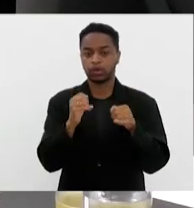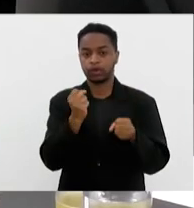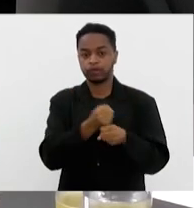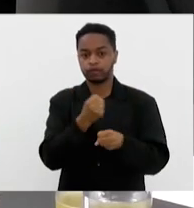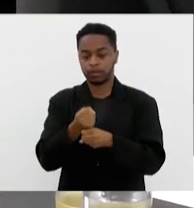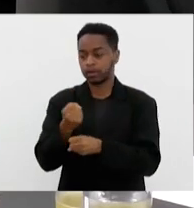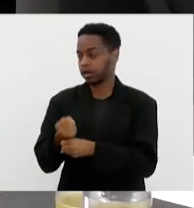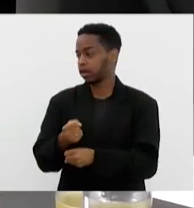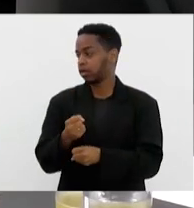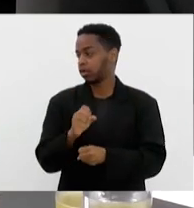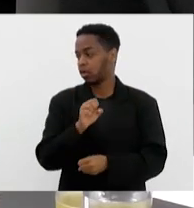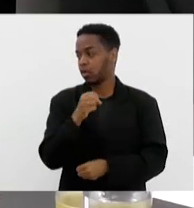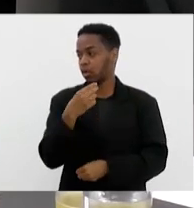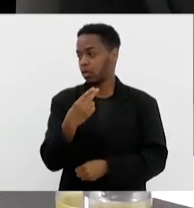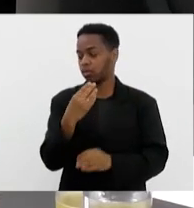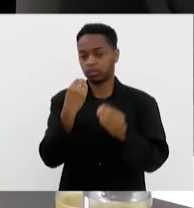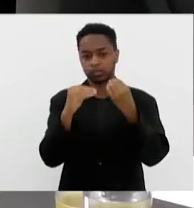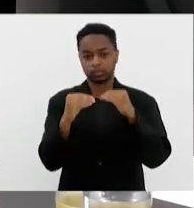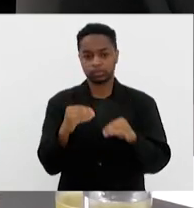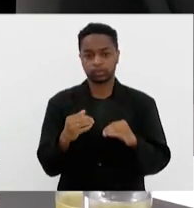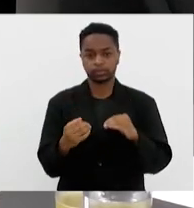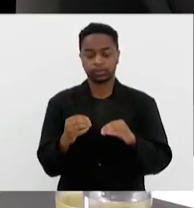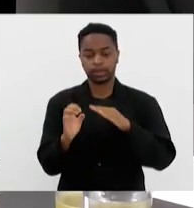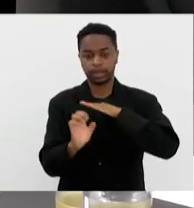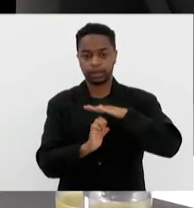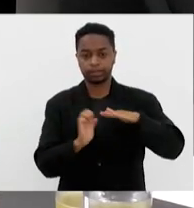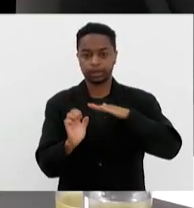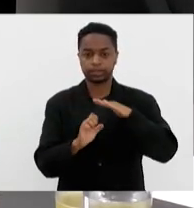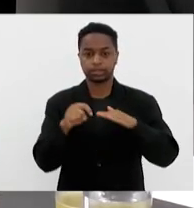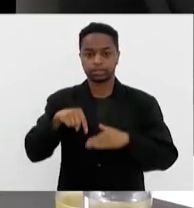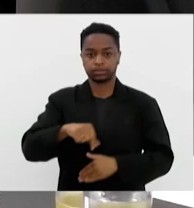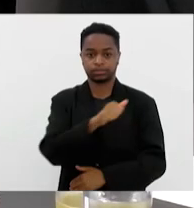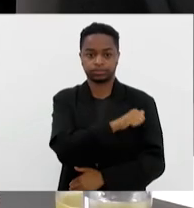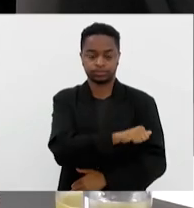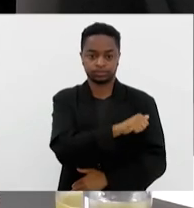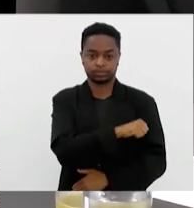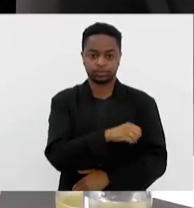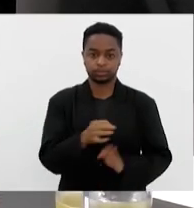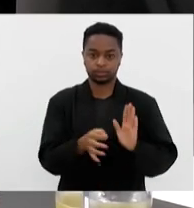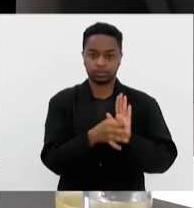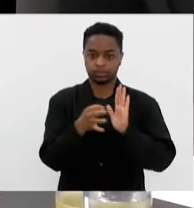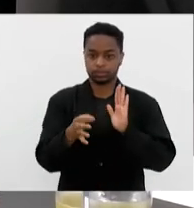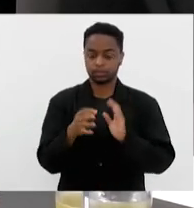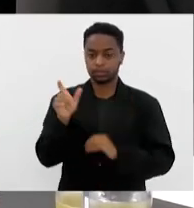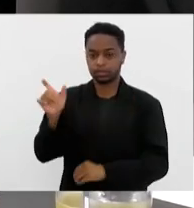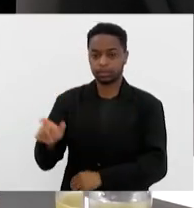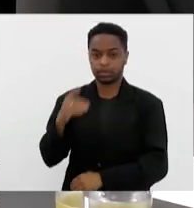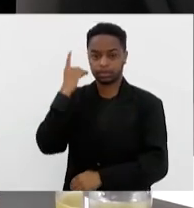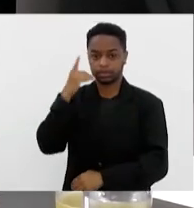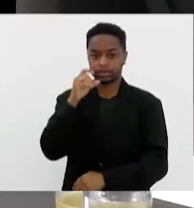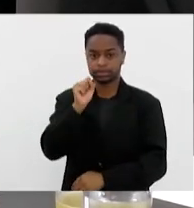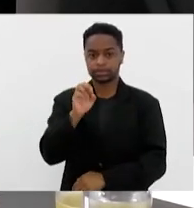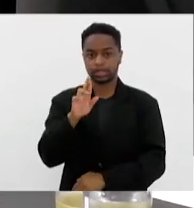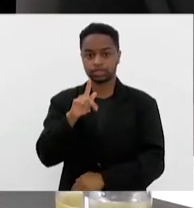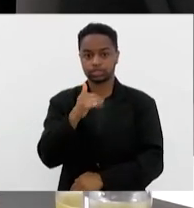montados em empresas instaladas no âmbito do Estado do Rio de Janeiro. O parecer do deputado doutor Serginho foi